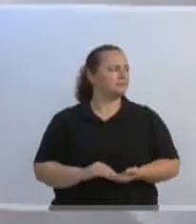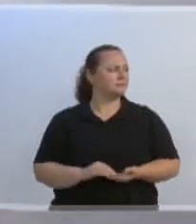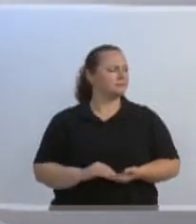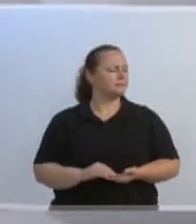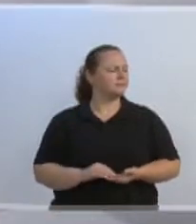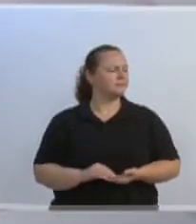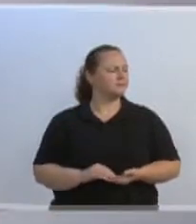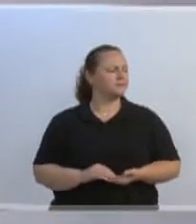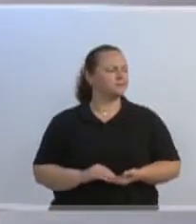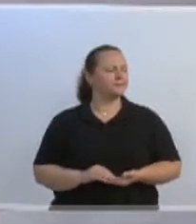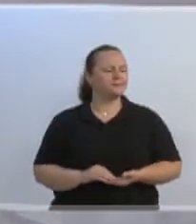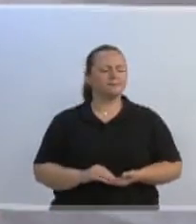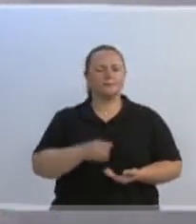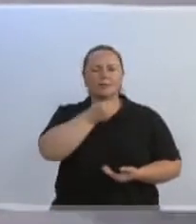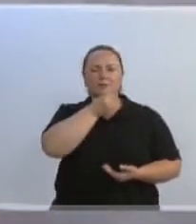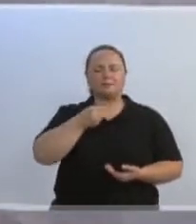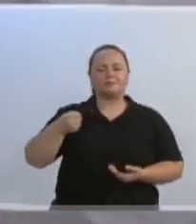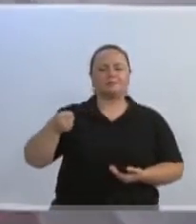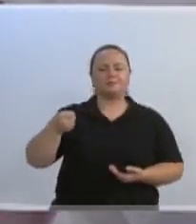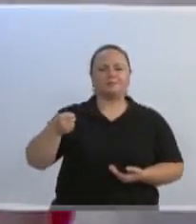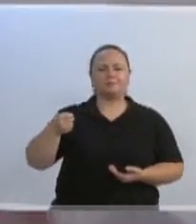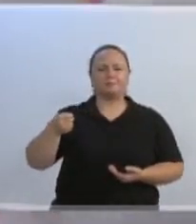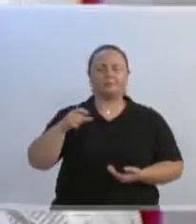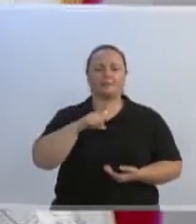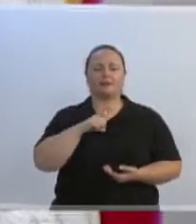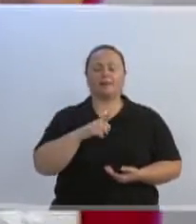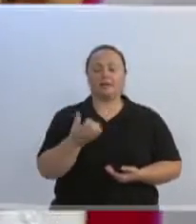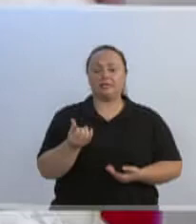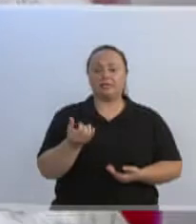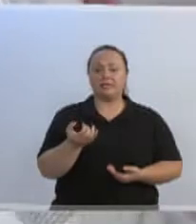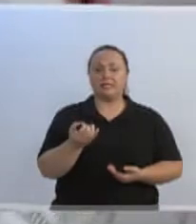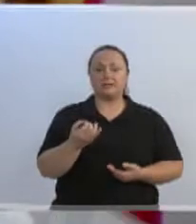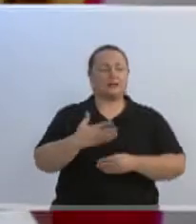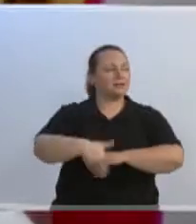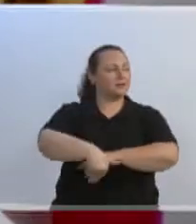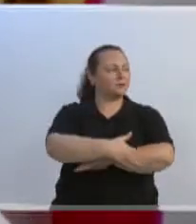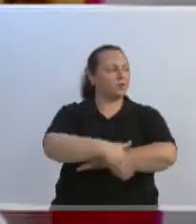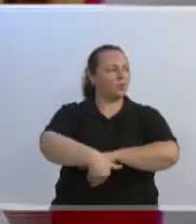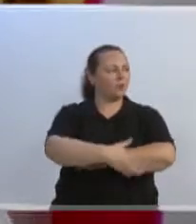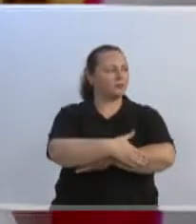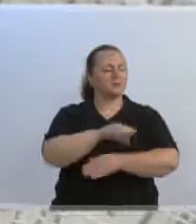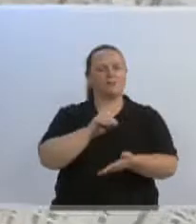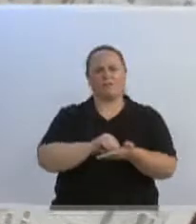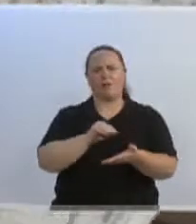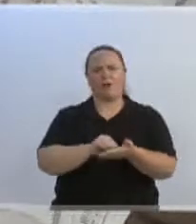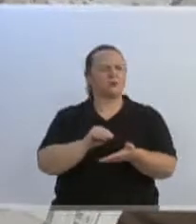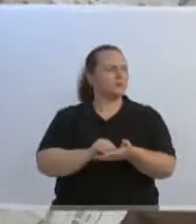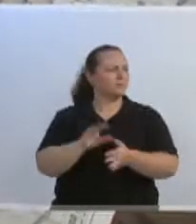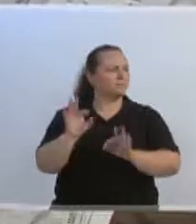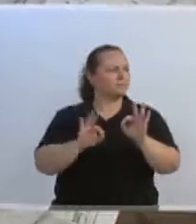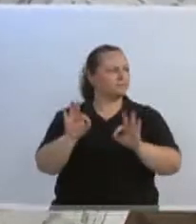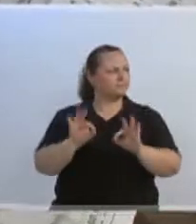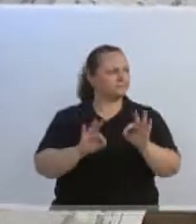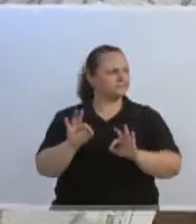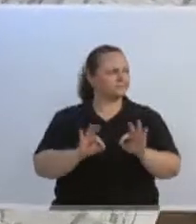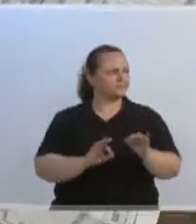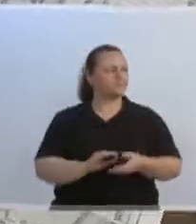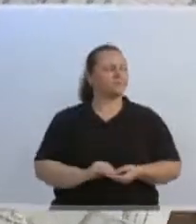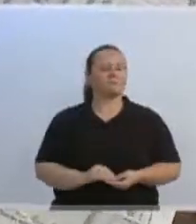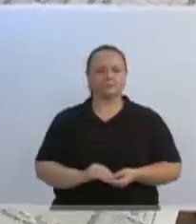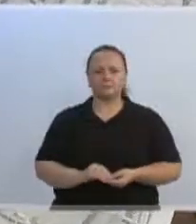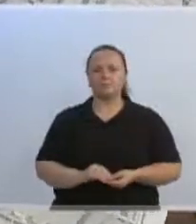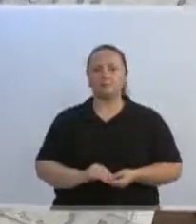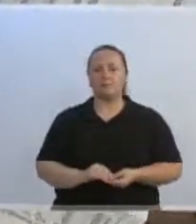com mais de 600 ruas irregulares, está aqui, ó. Desde 2012,